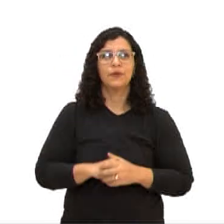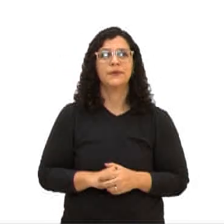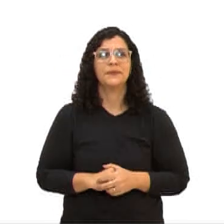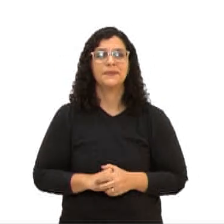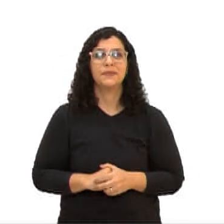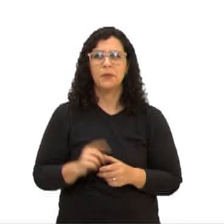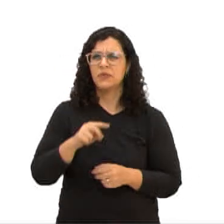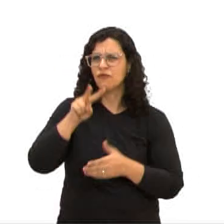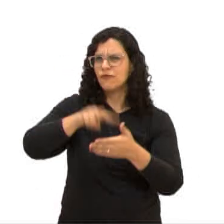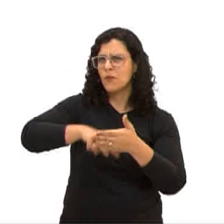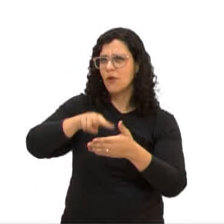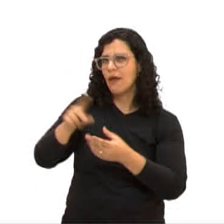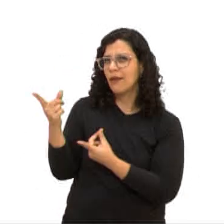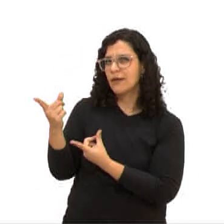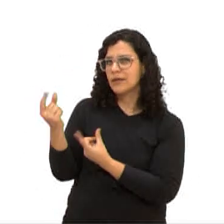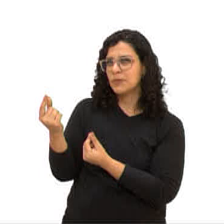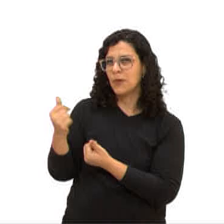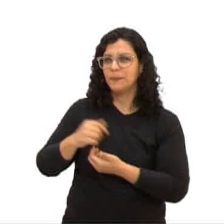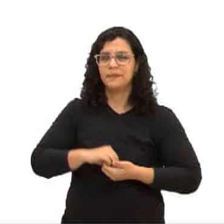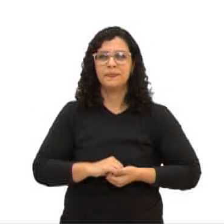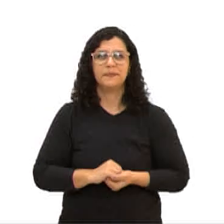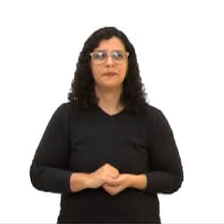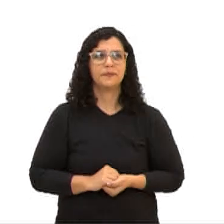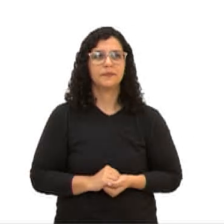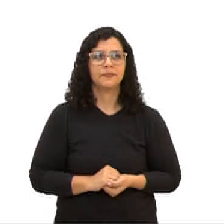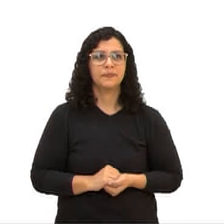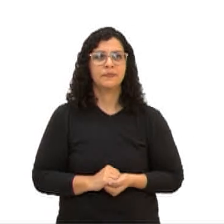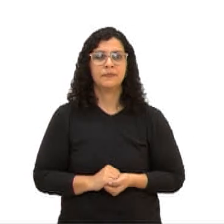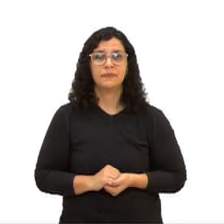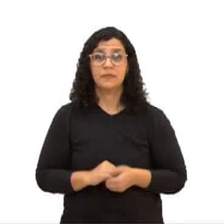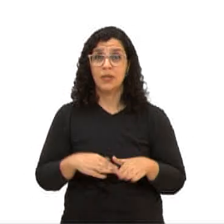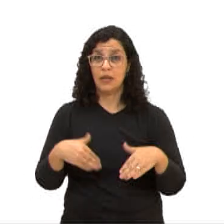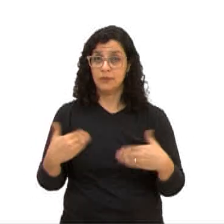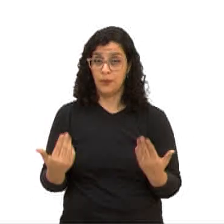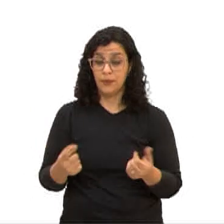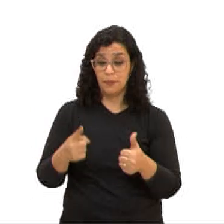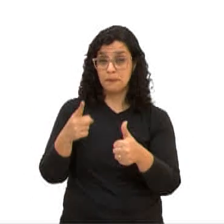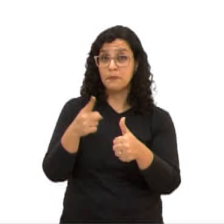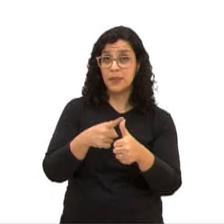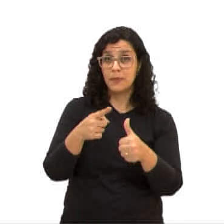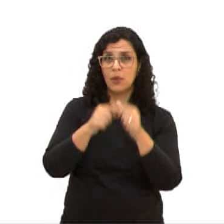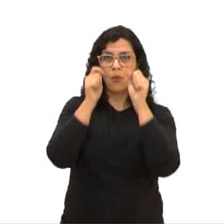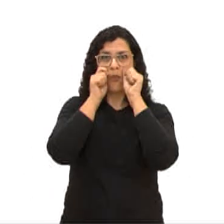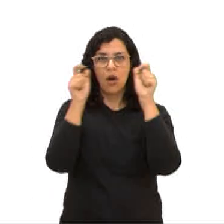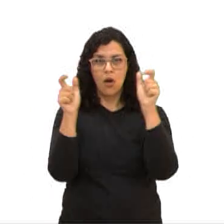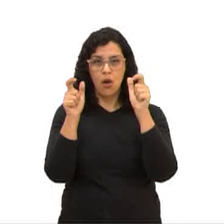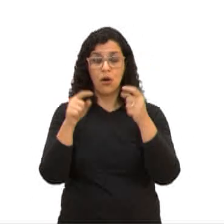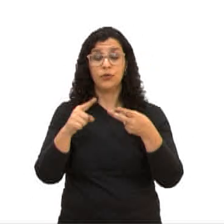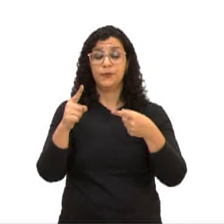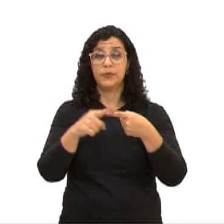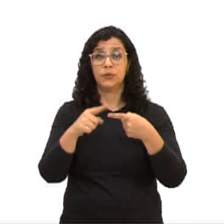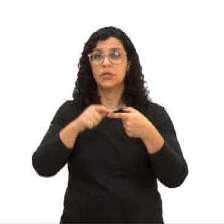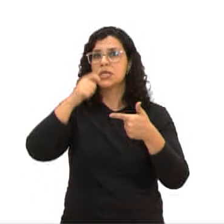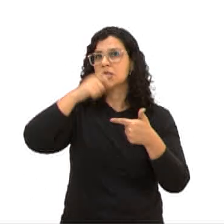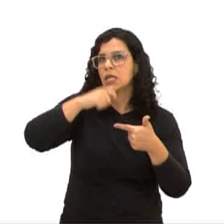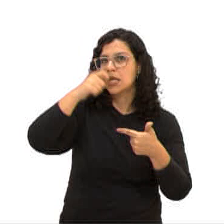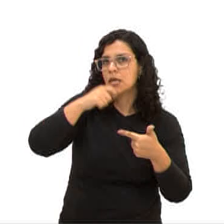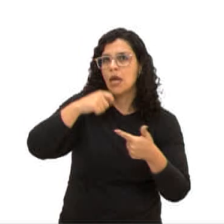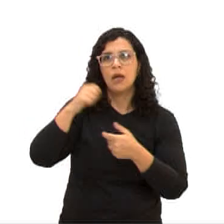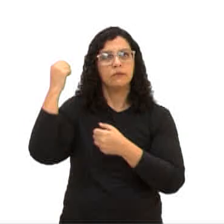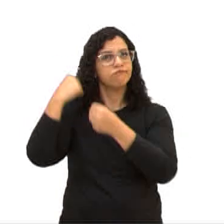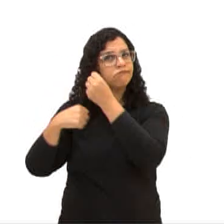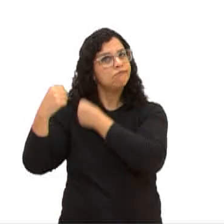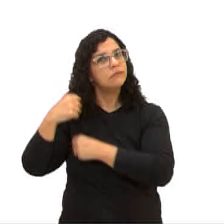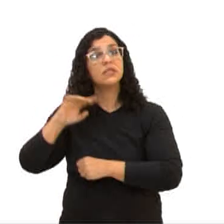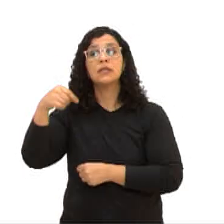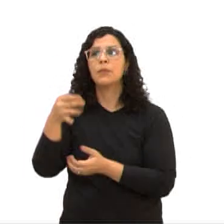los dientes e el pelo e desayuno. Então, pela manhã, primeiro eu acordo, escovo os dentes e o cabelo e tomo café